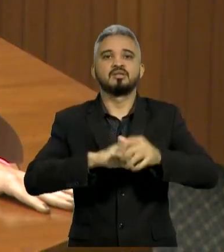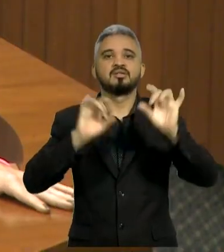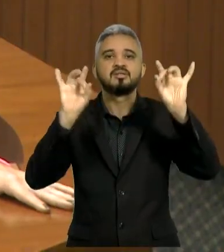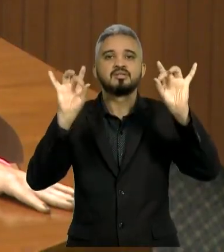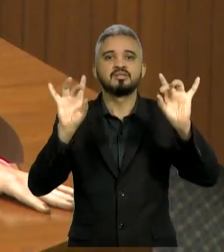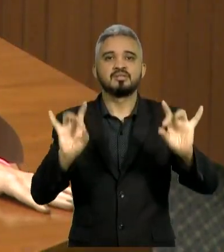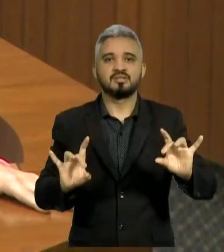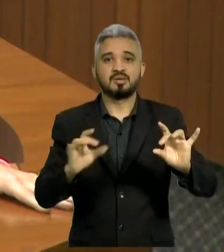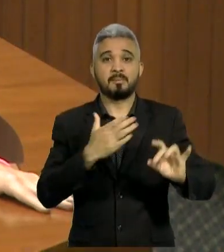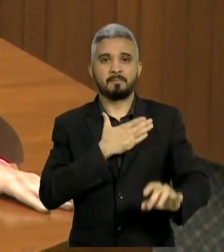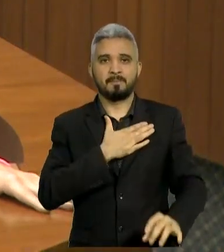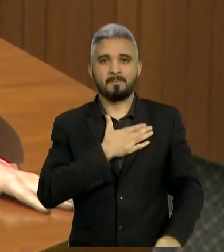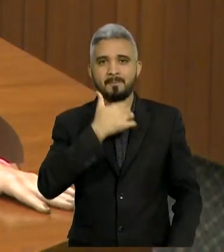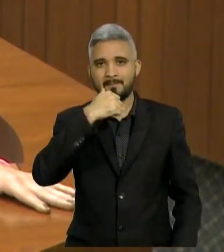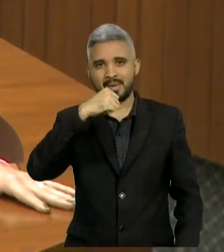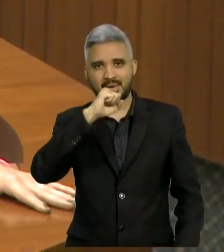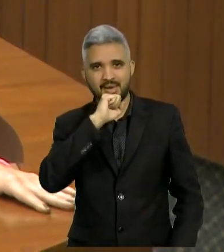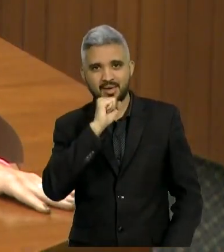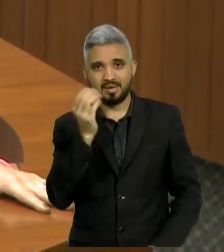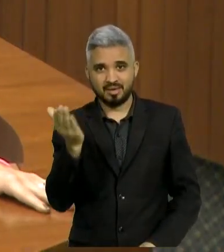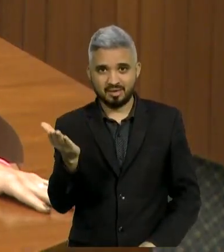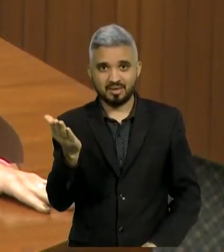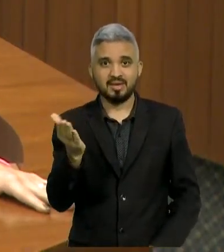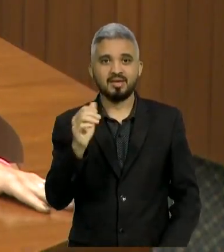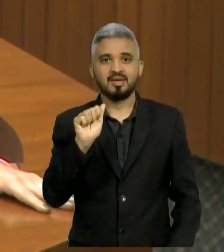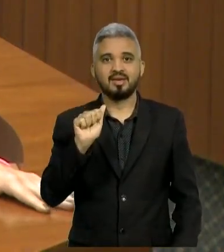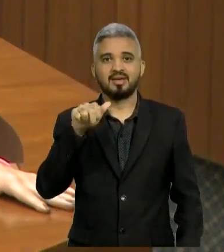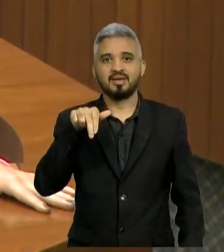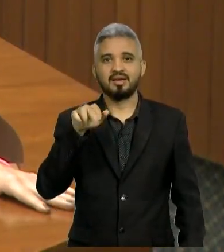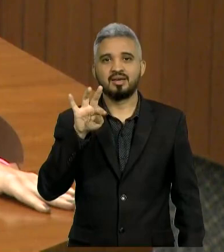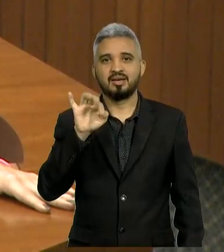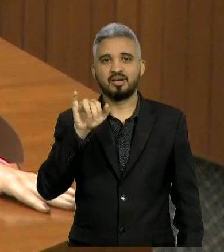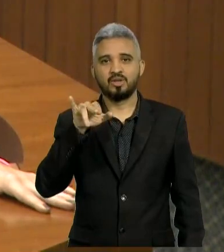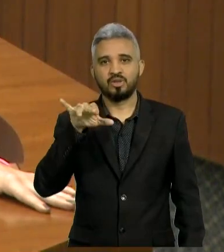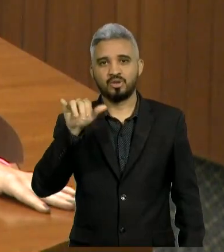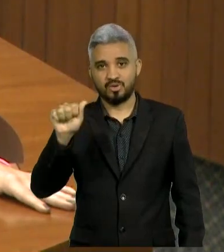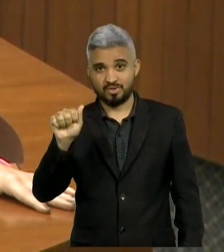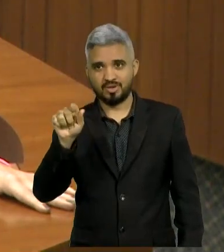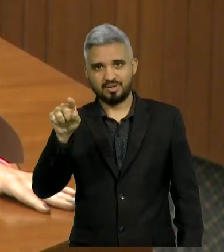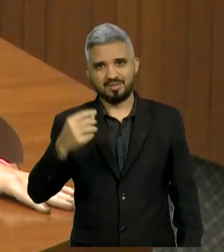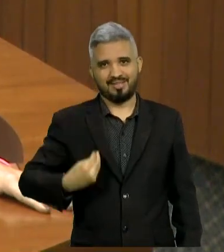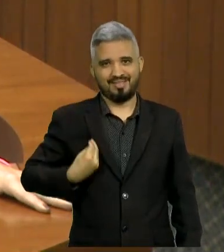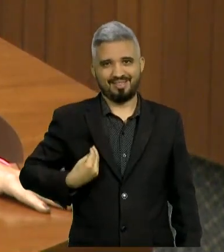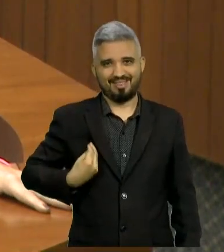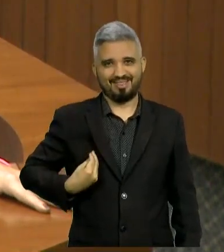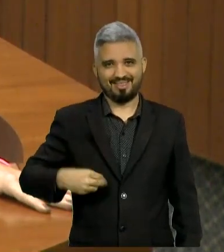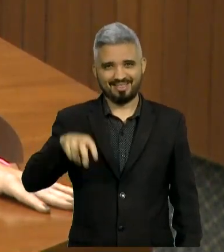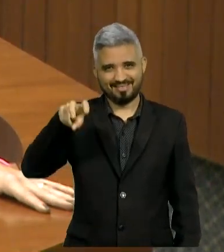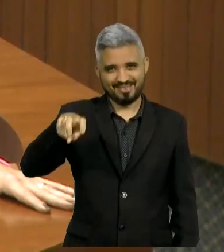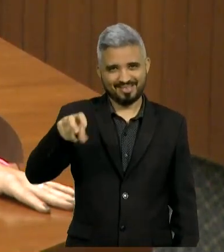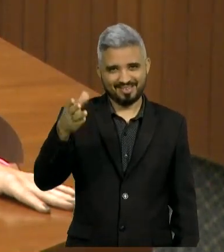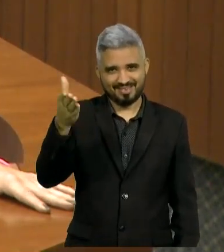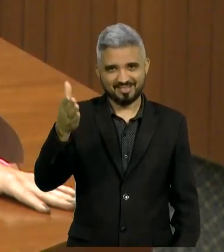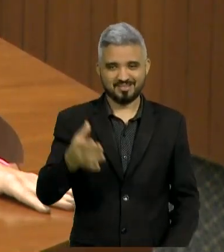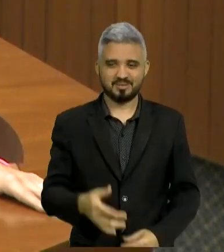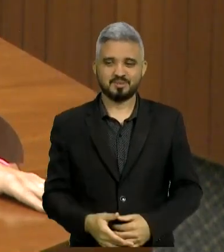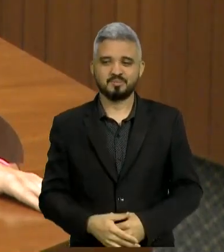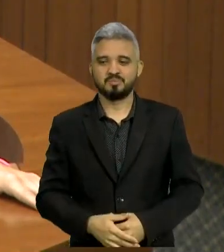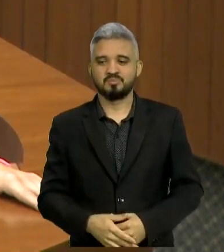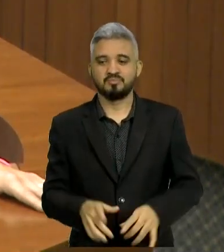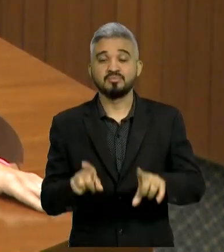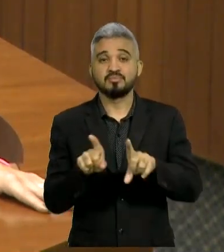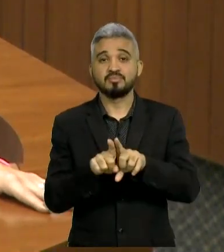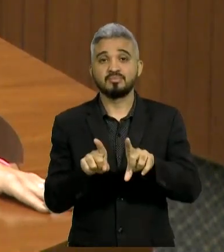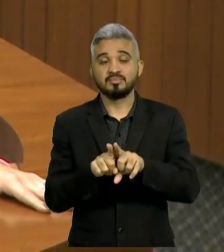a minha mãe, dona Antônia Cipaúba, que está ali atrás. E quero fazer